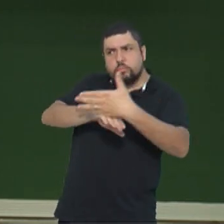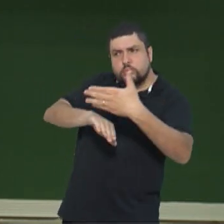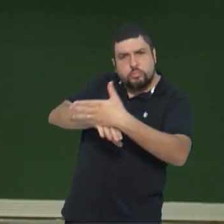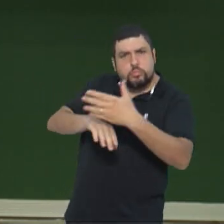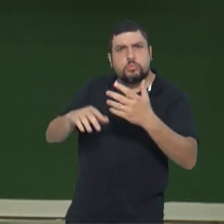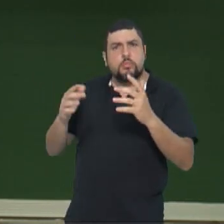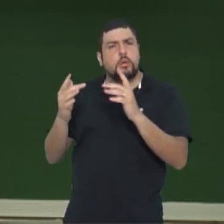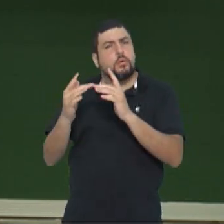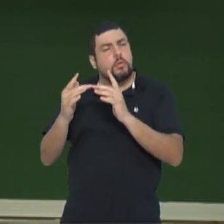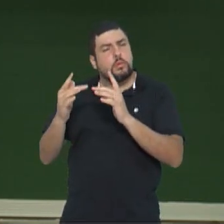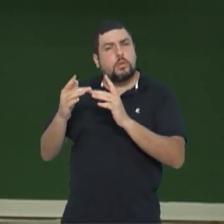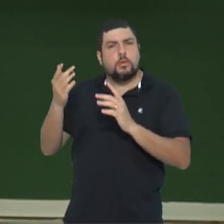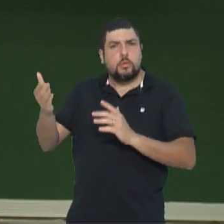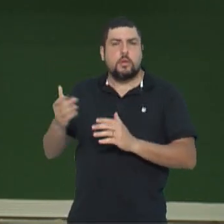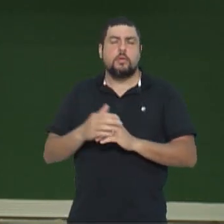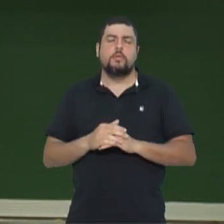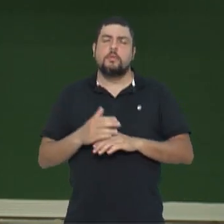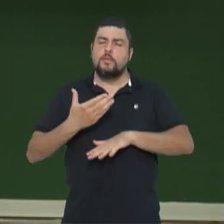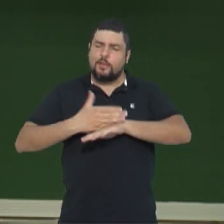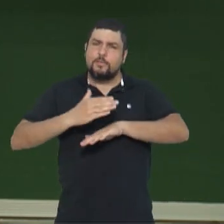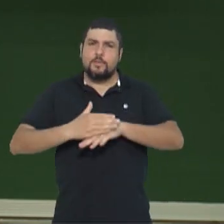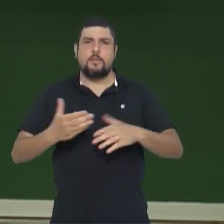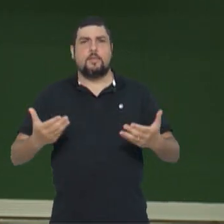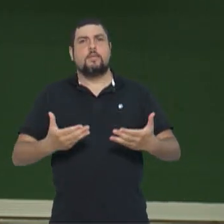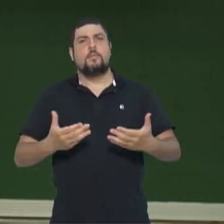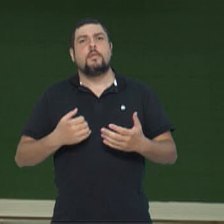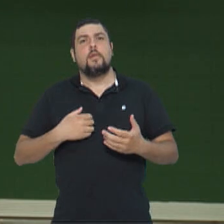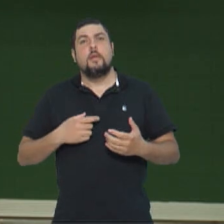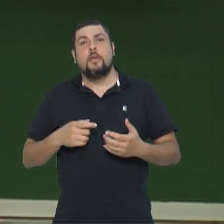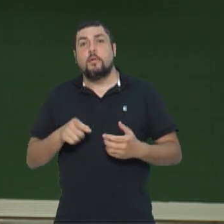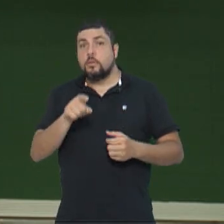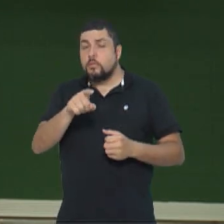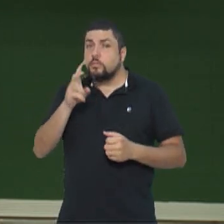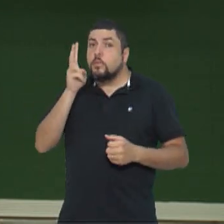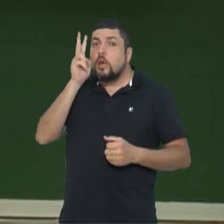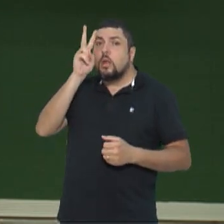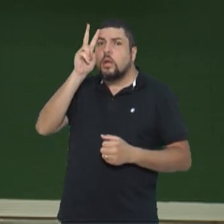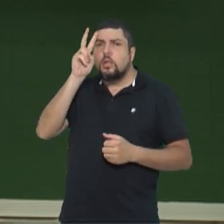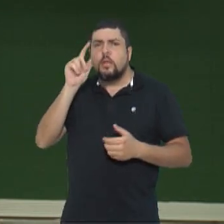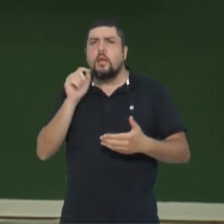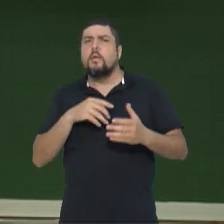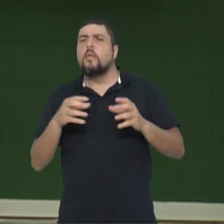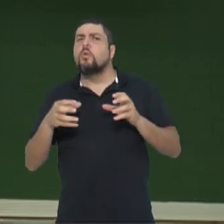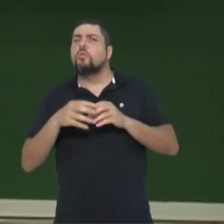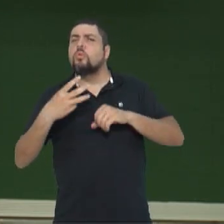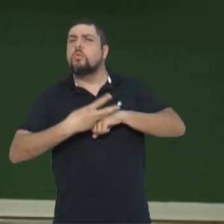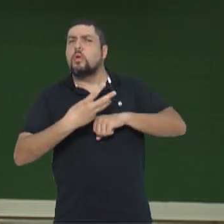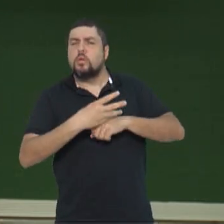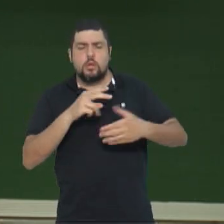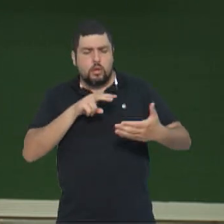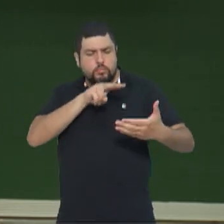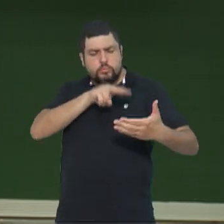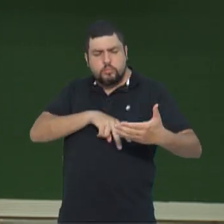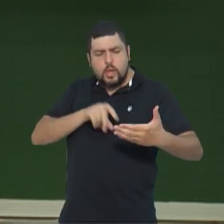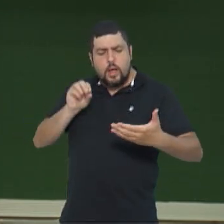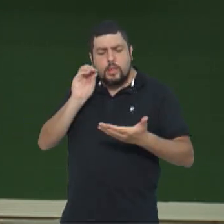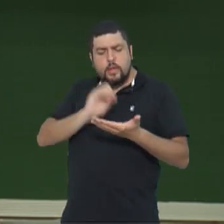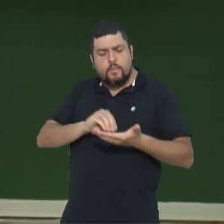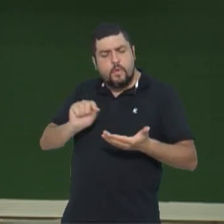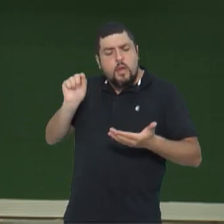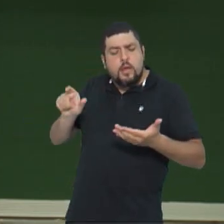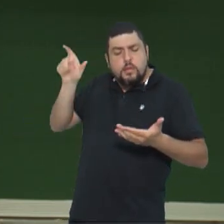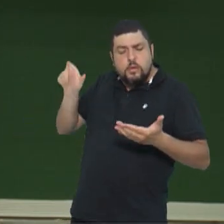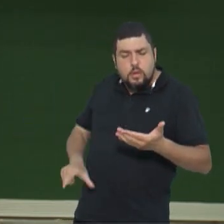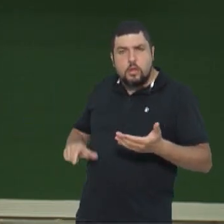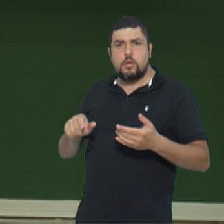escola, né? Então vamos fazer isso hoje? Tenta lembrar quem você não viu no grupo de WhatsApp ou no Google Class. De repente,